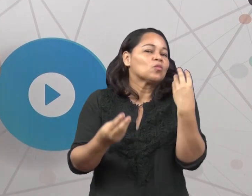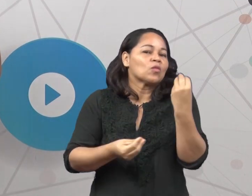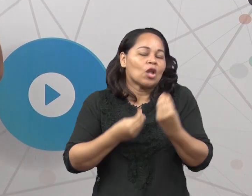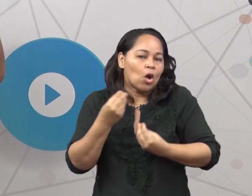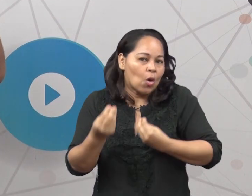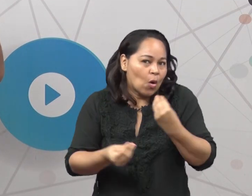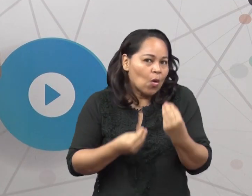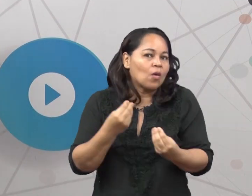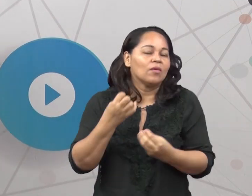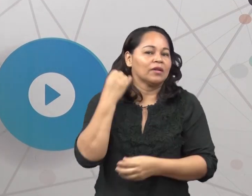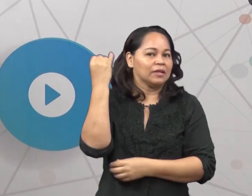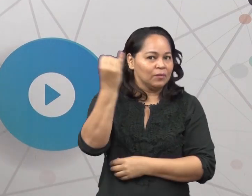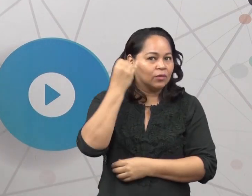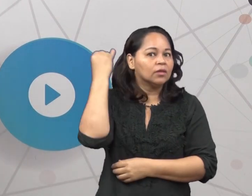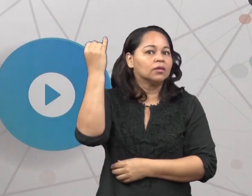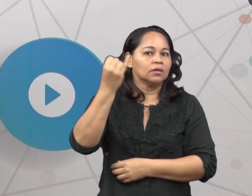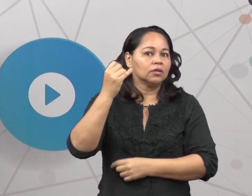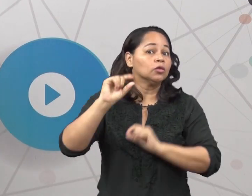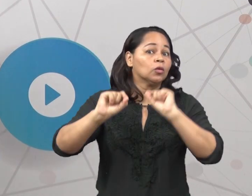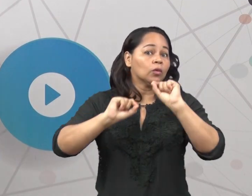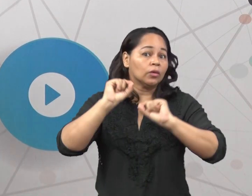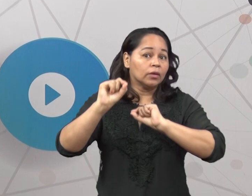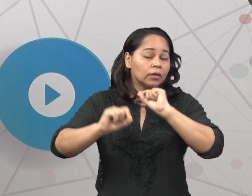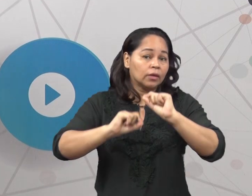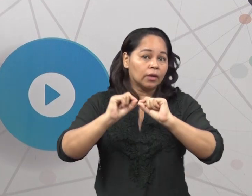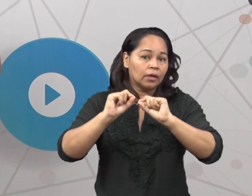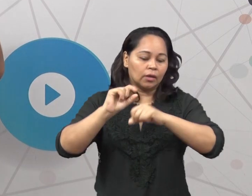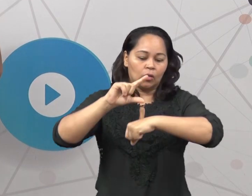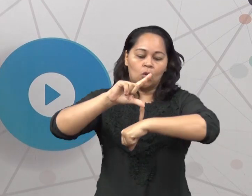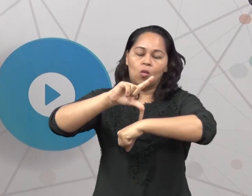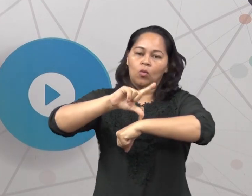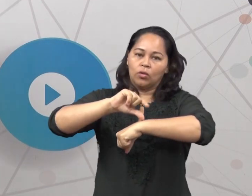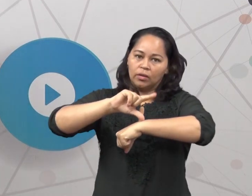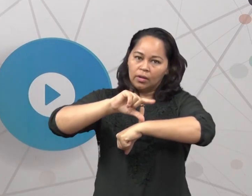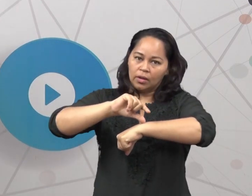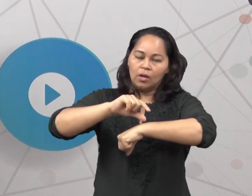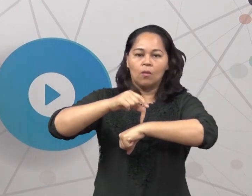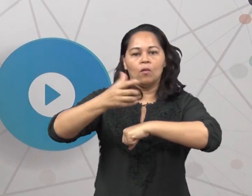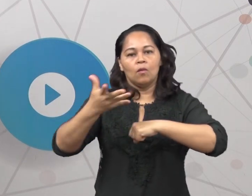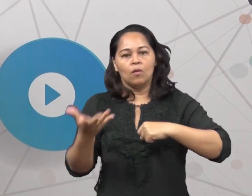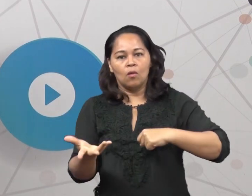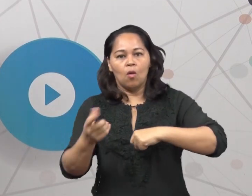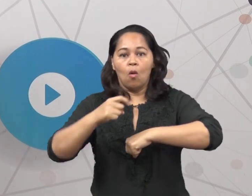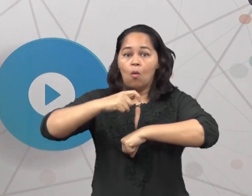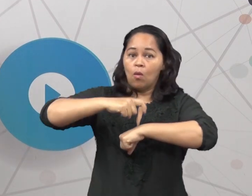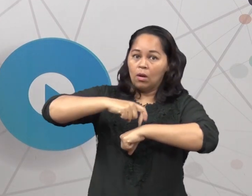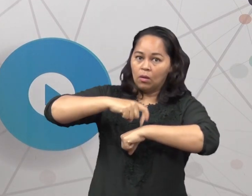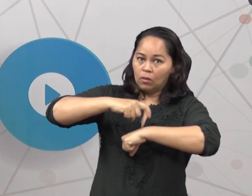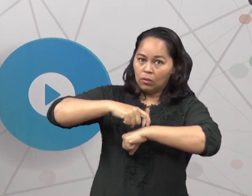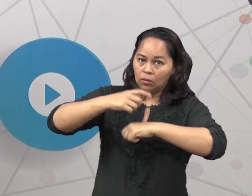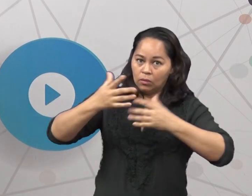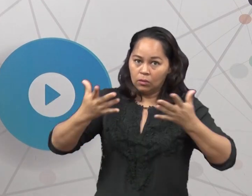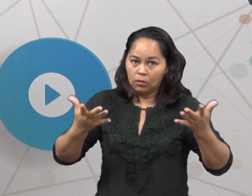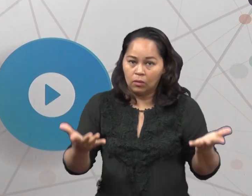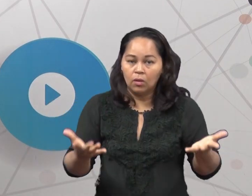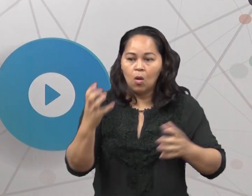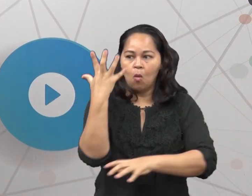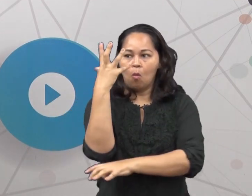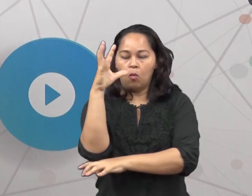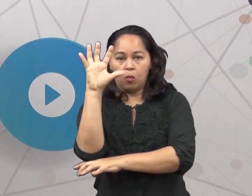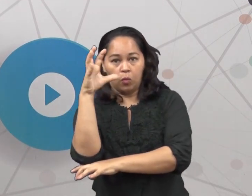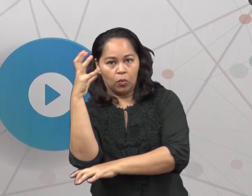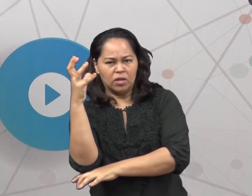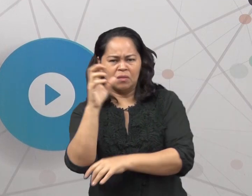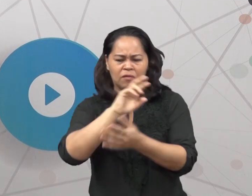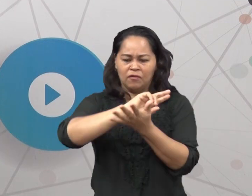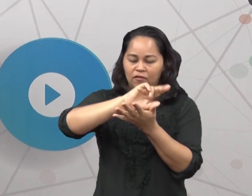quão é importante o tempo? Quão é importante nós pensarmos no tempo? Você já parou para